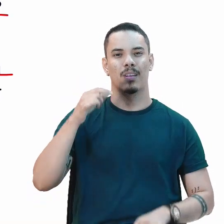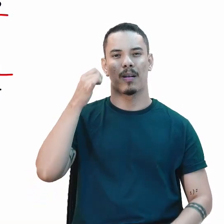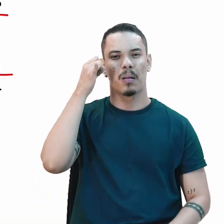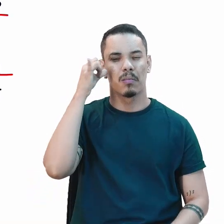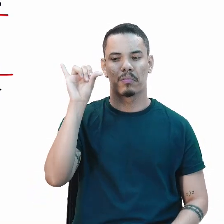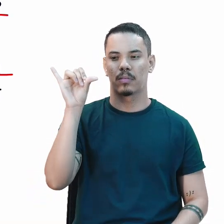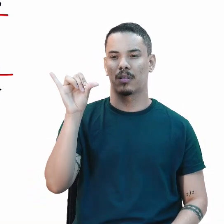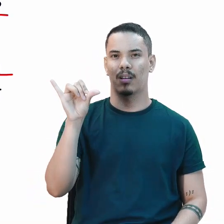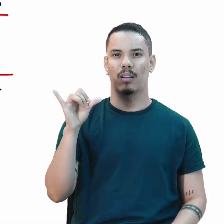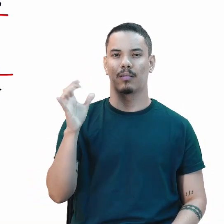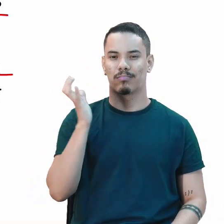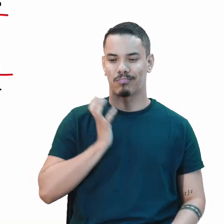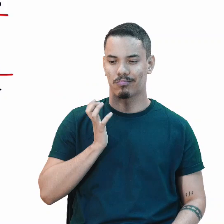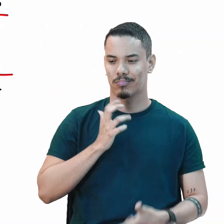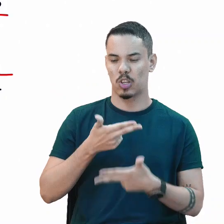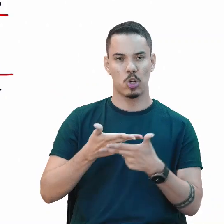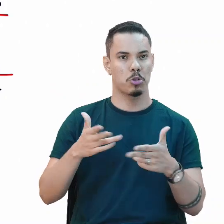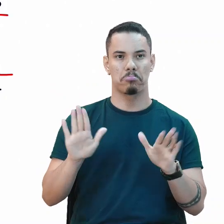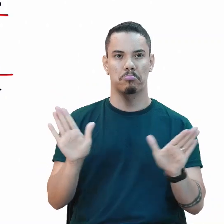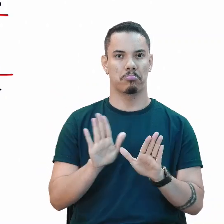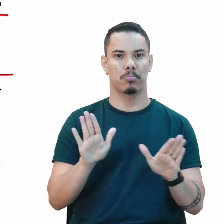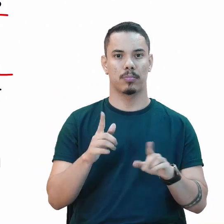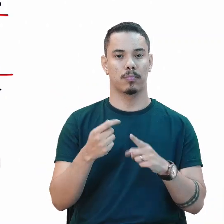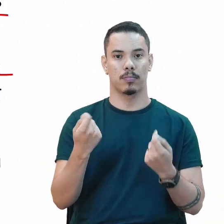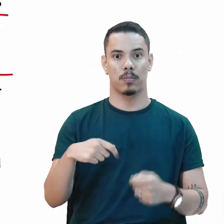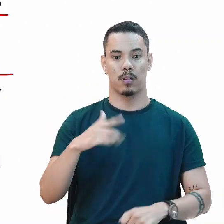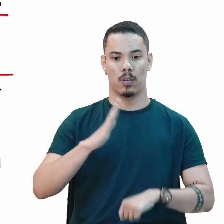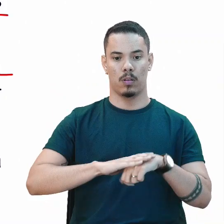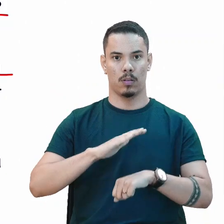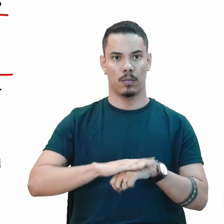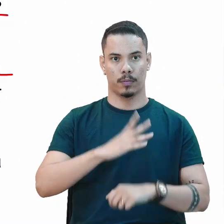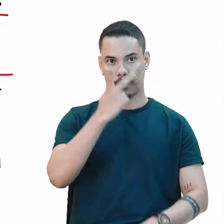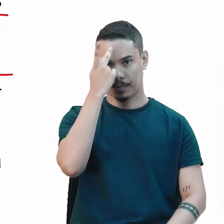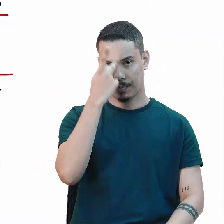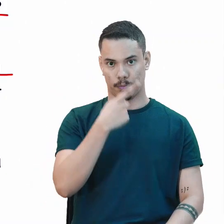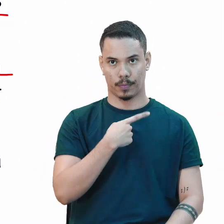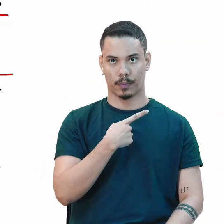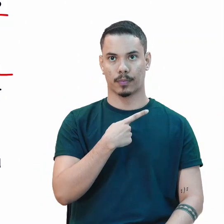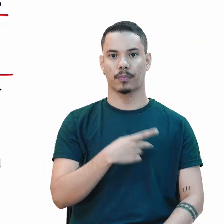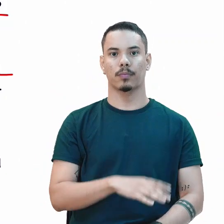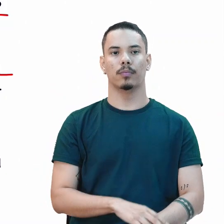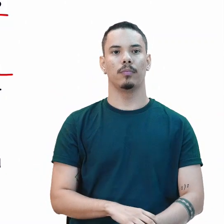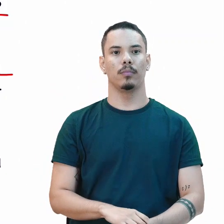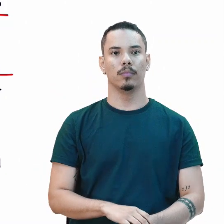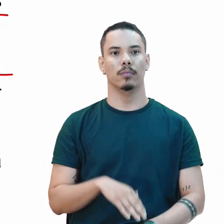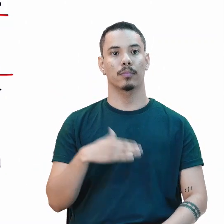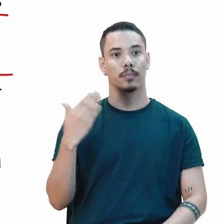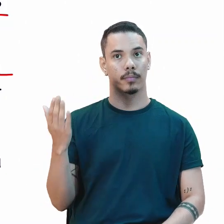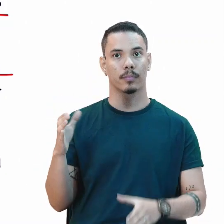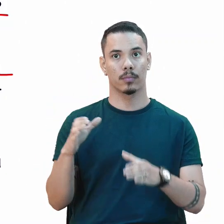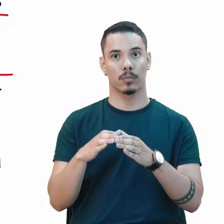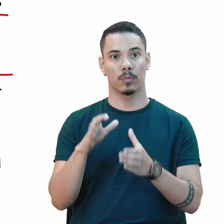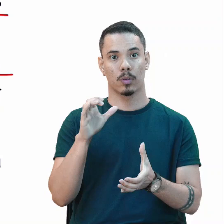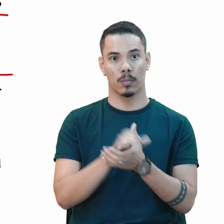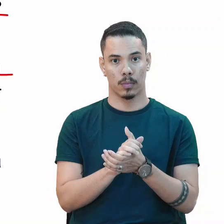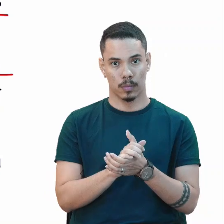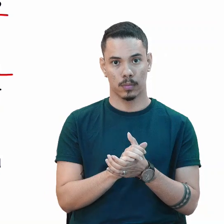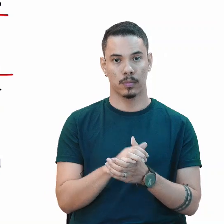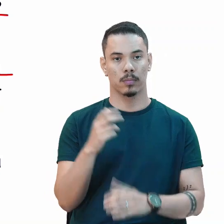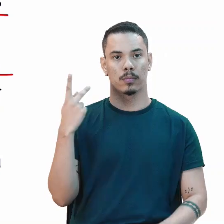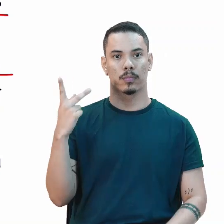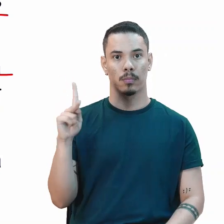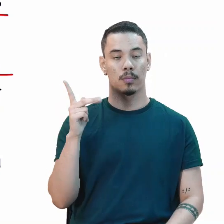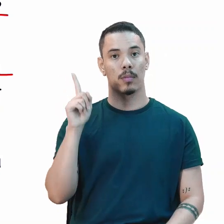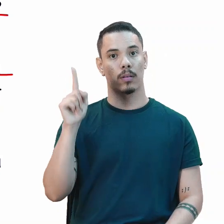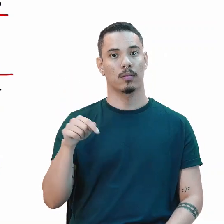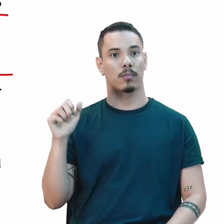e abraçar a autossuficiência. Com Crates, Hipárquia é